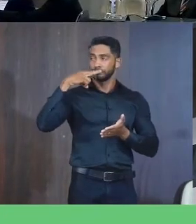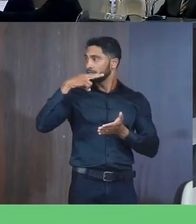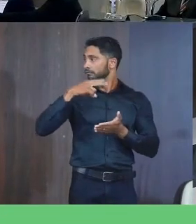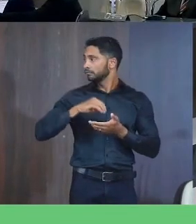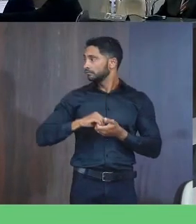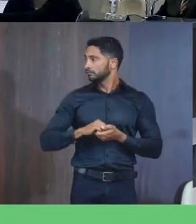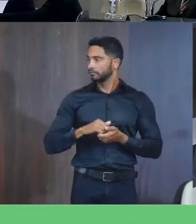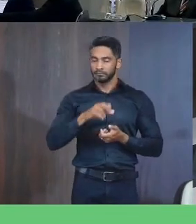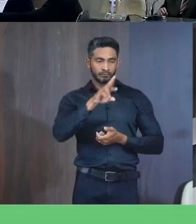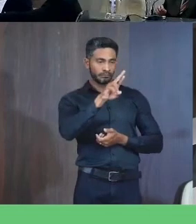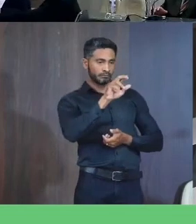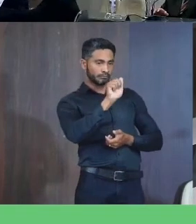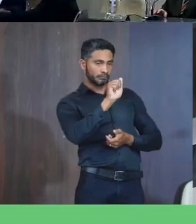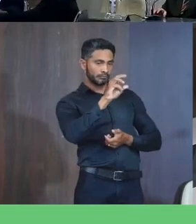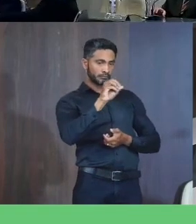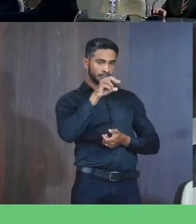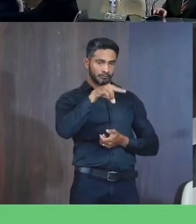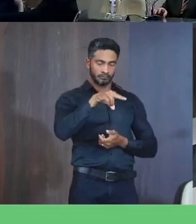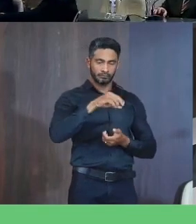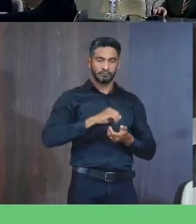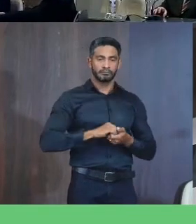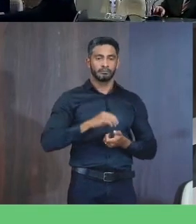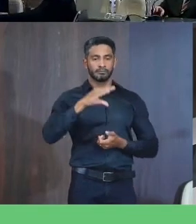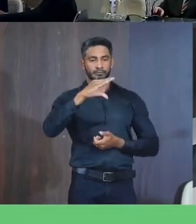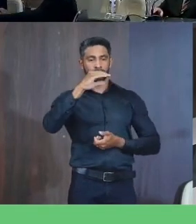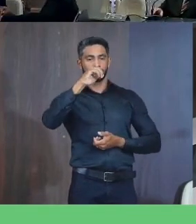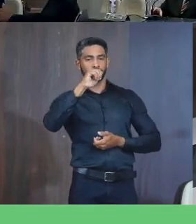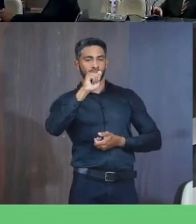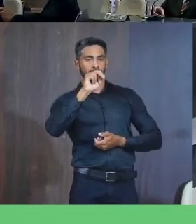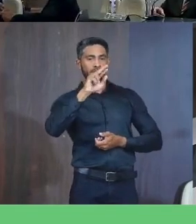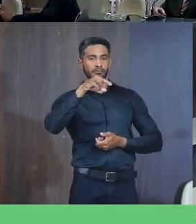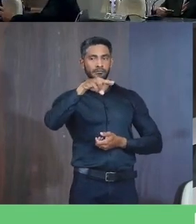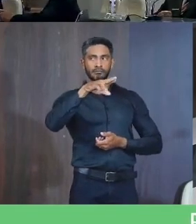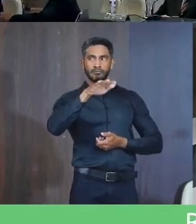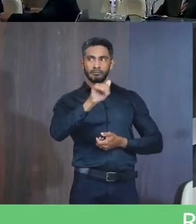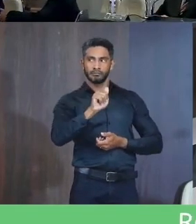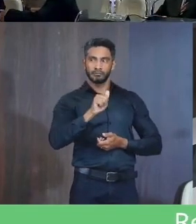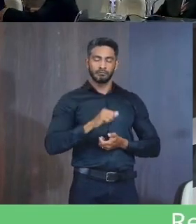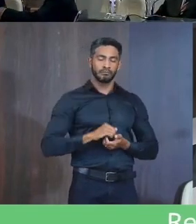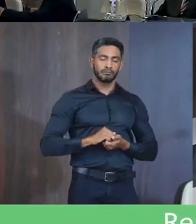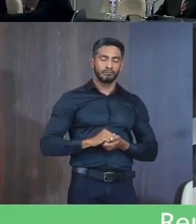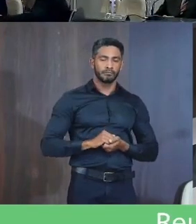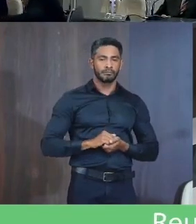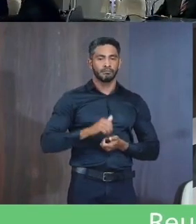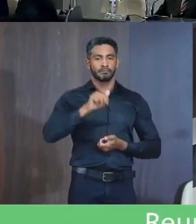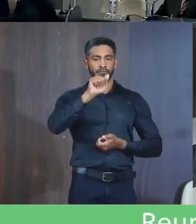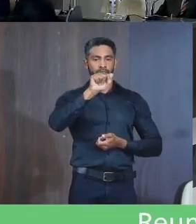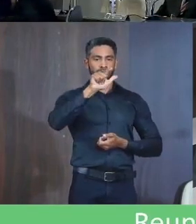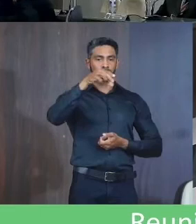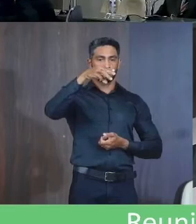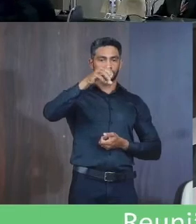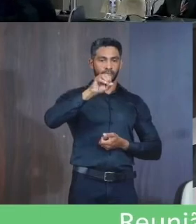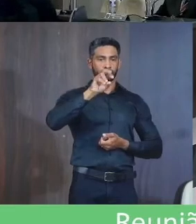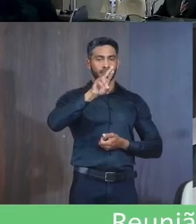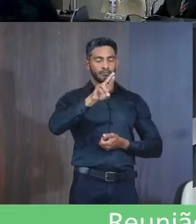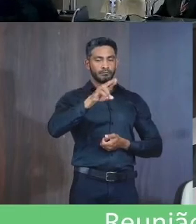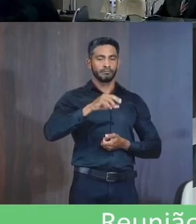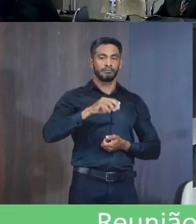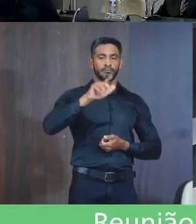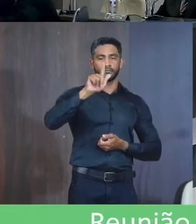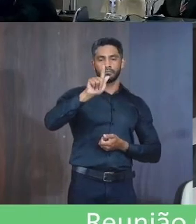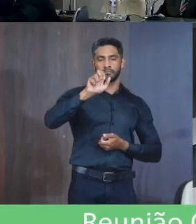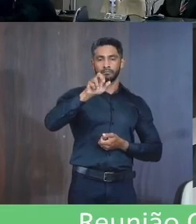Ramon Alexandre Araújo Carmelina Romana Da Silva Teixeira Presente Almídia Santos Presente